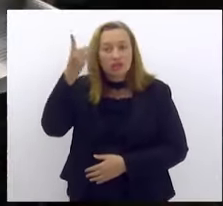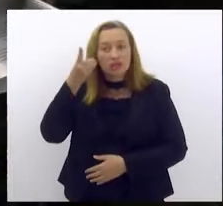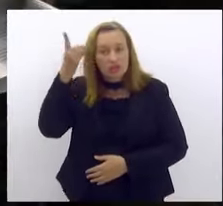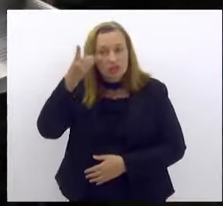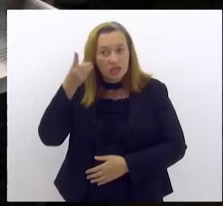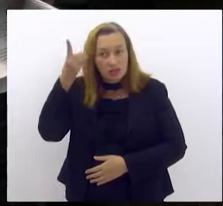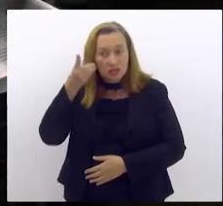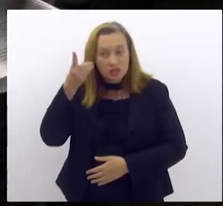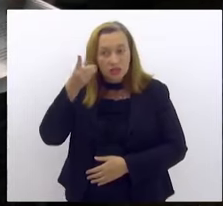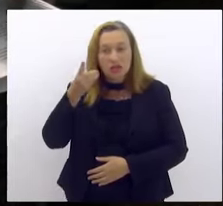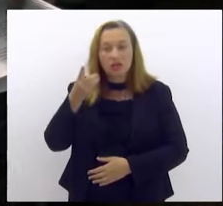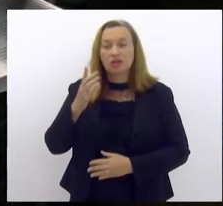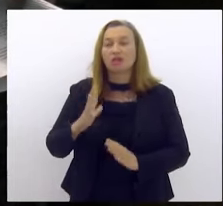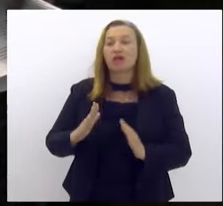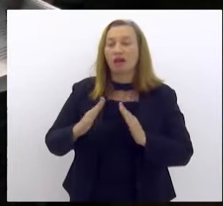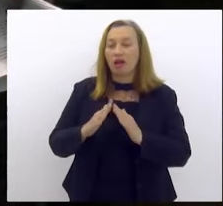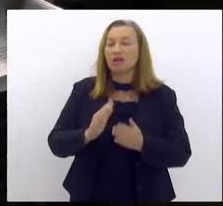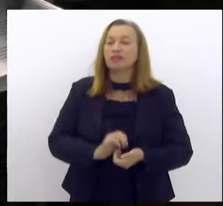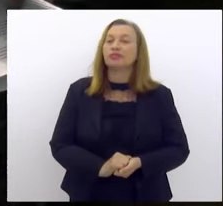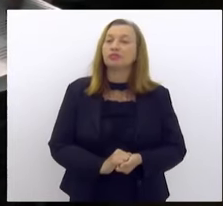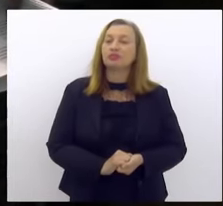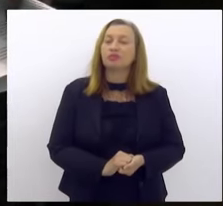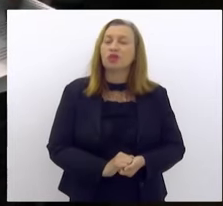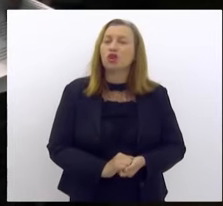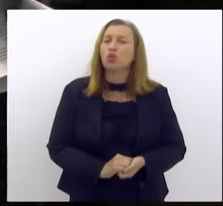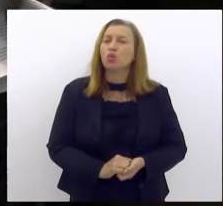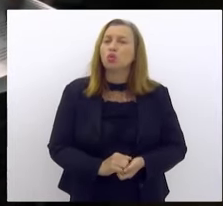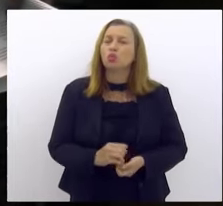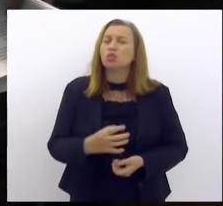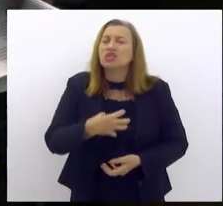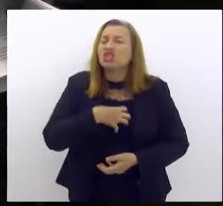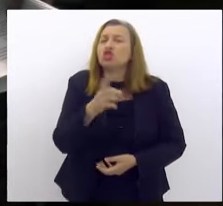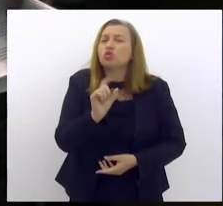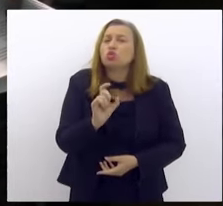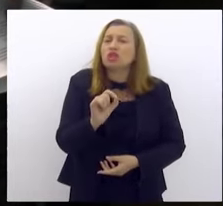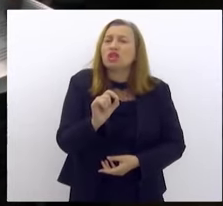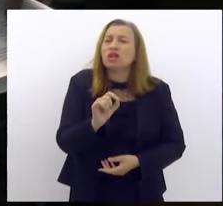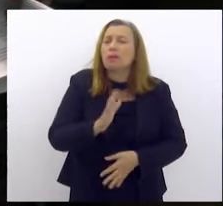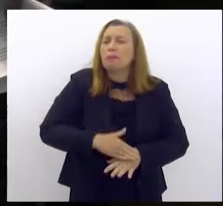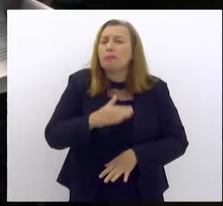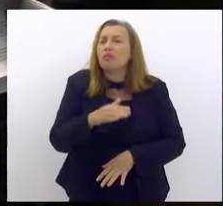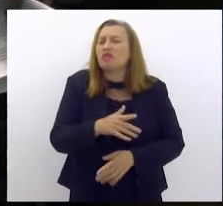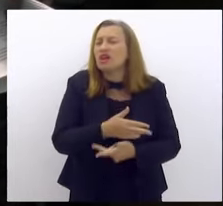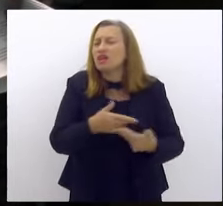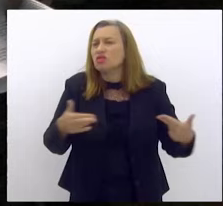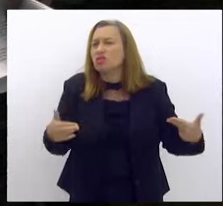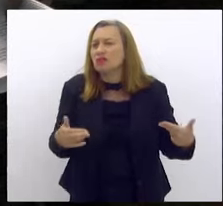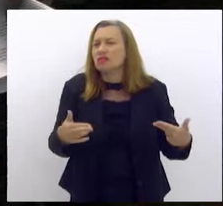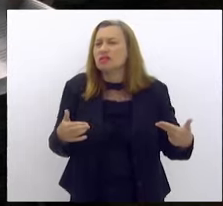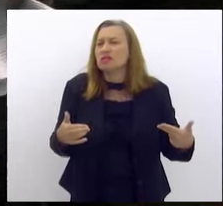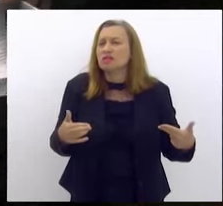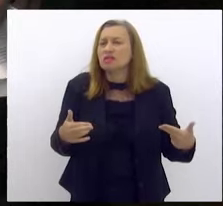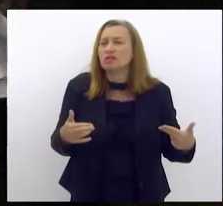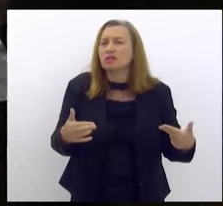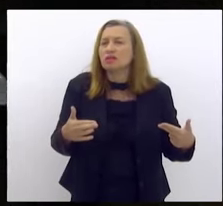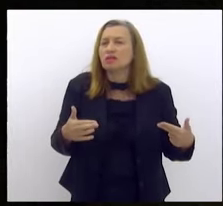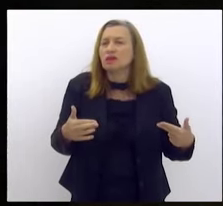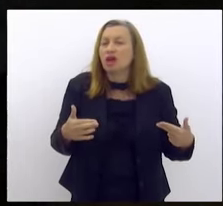deputada Lucinha, deputada Marta Rocha, no sentido de que, muitas vezes, há